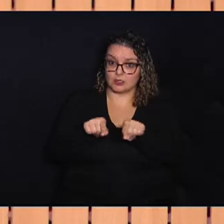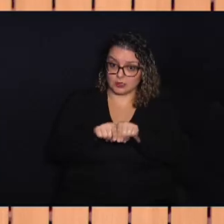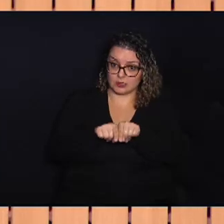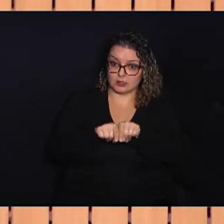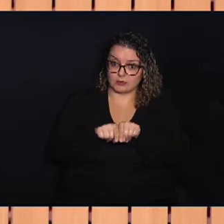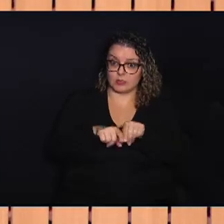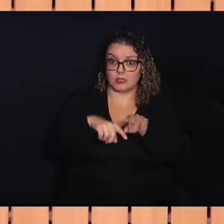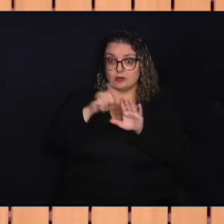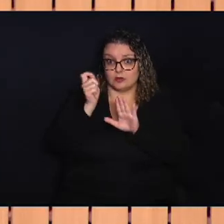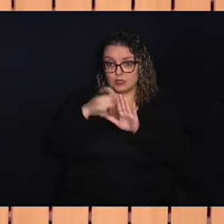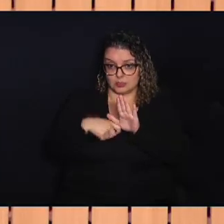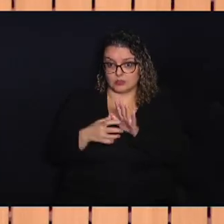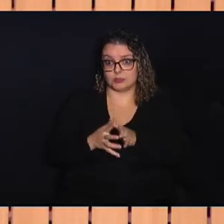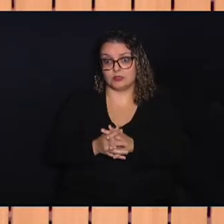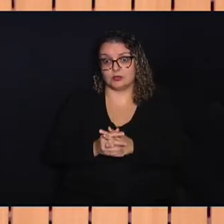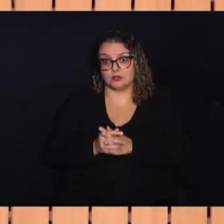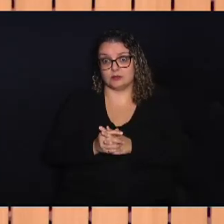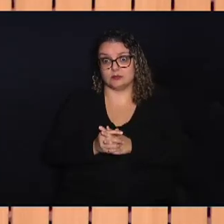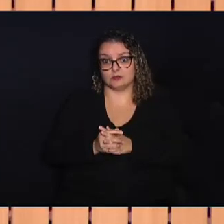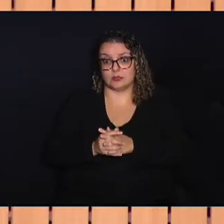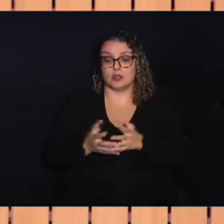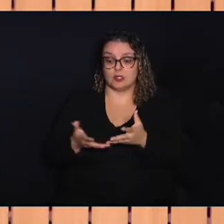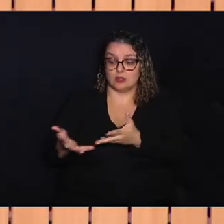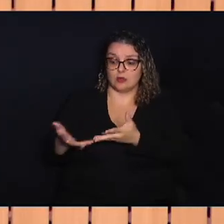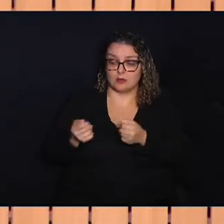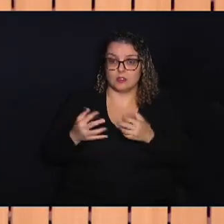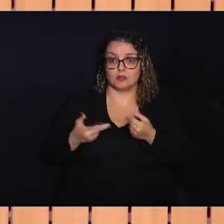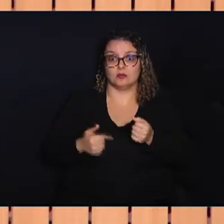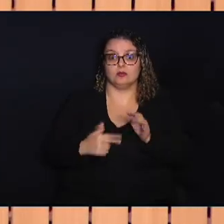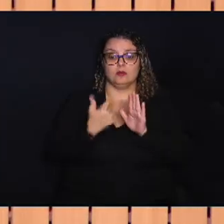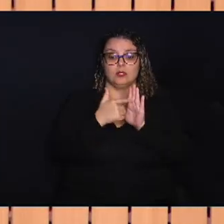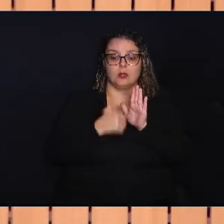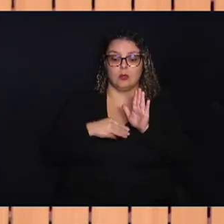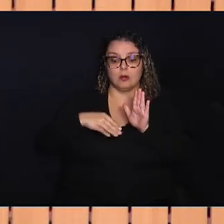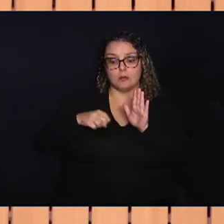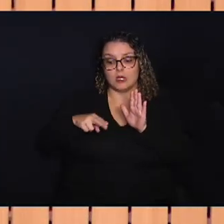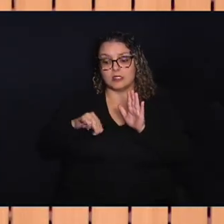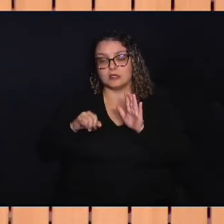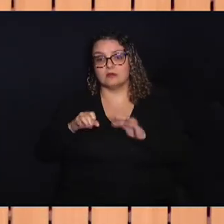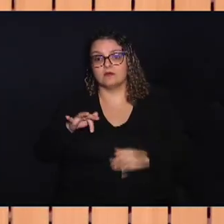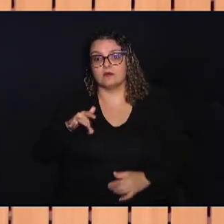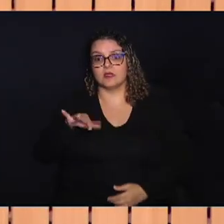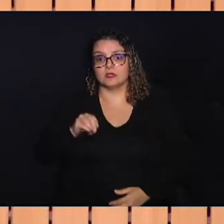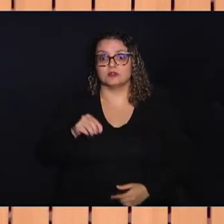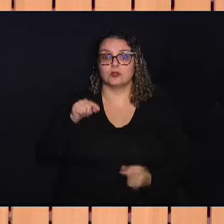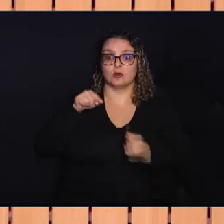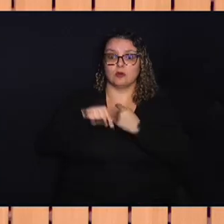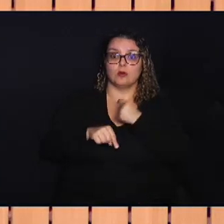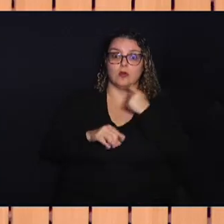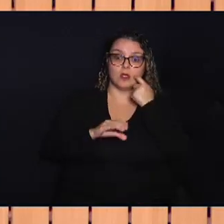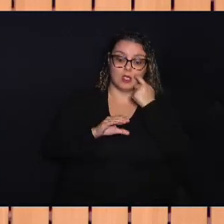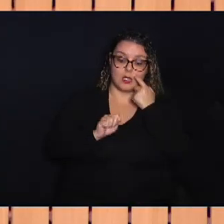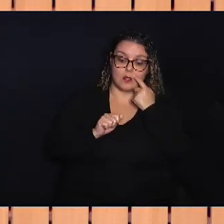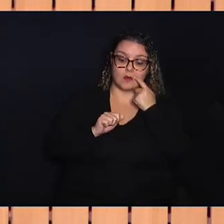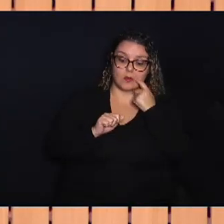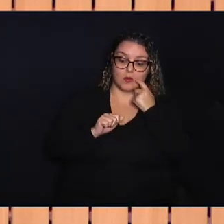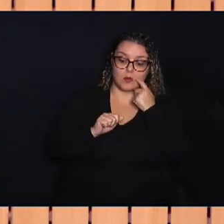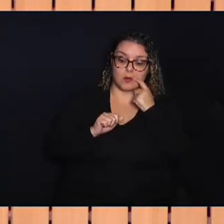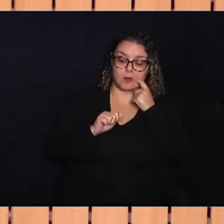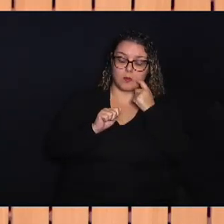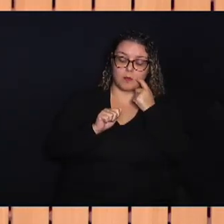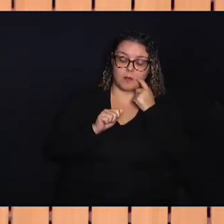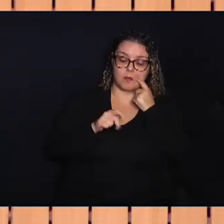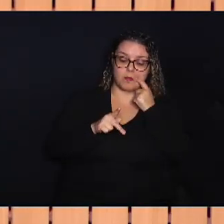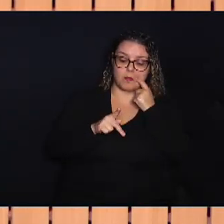deixar registrado e convidar todo mundo a assinar o manifesto contra o pacote antipovo. Infelizmente, o